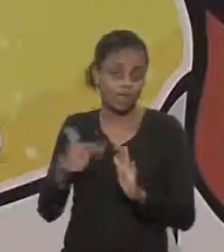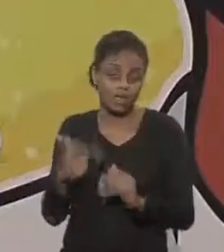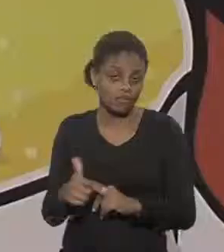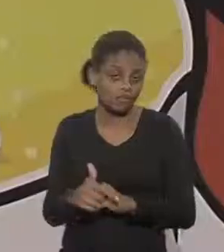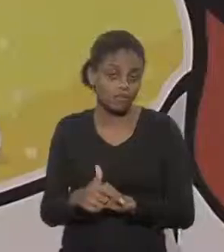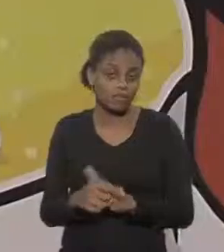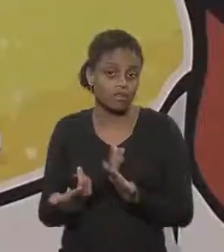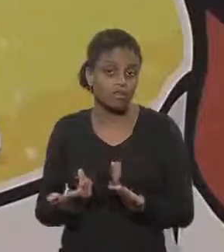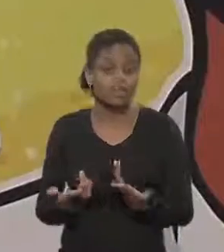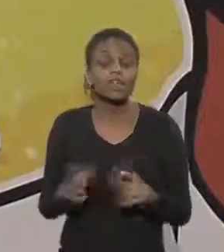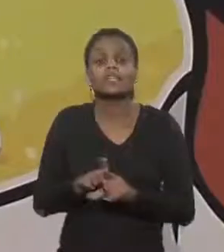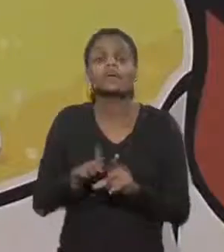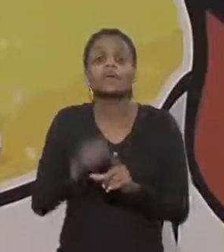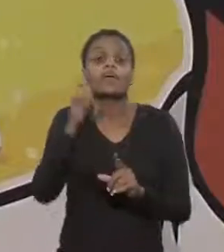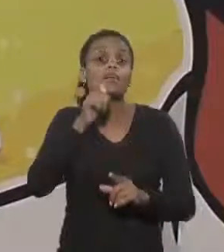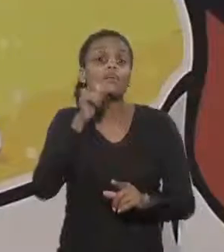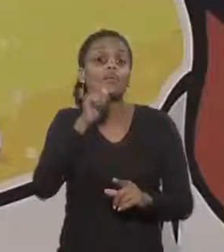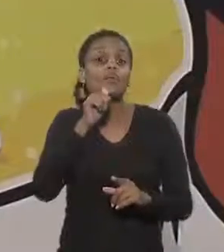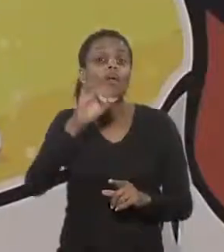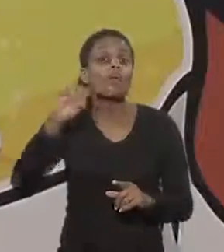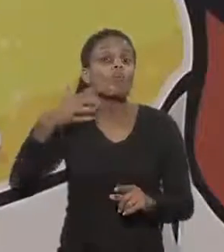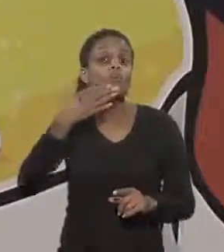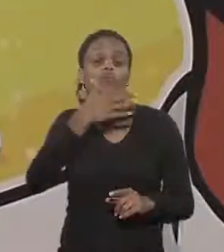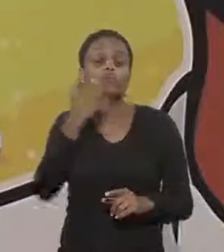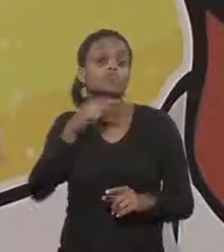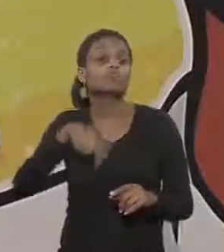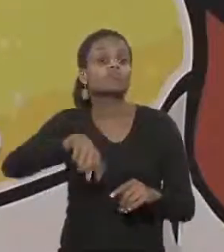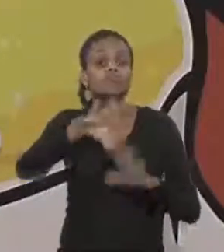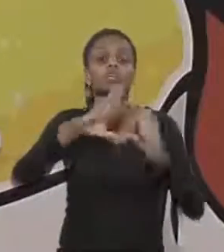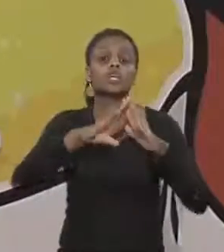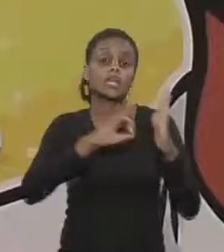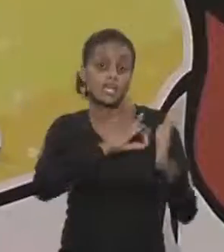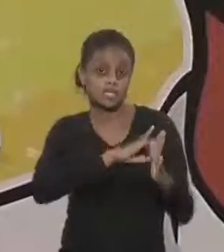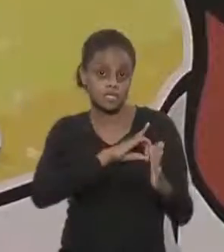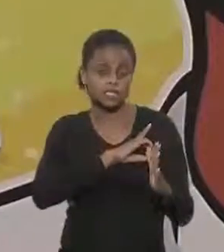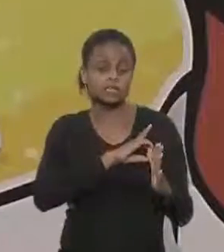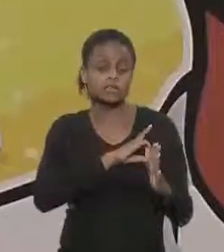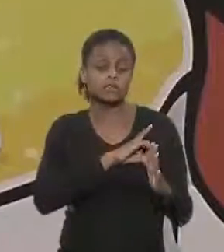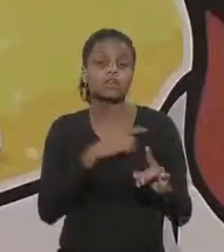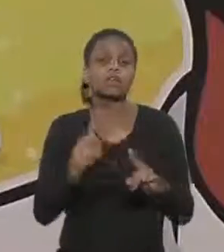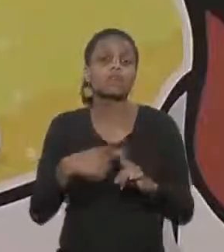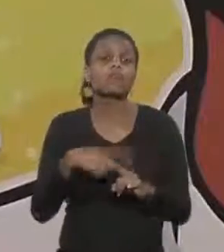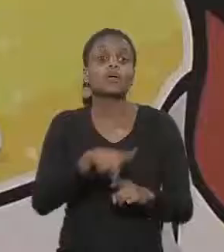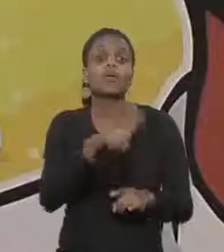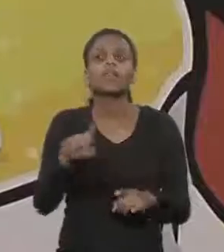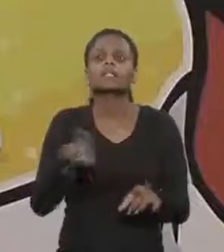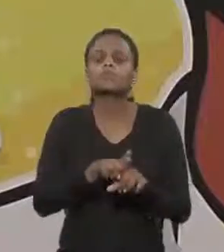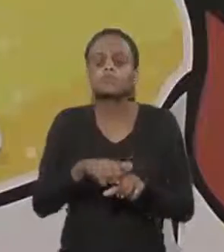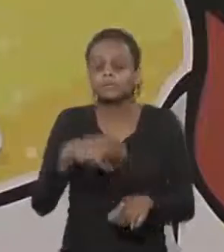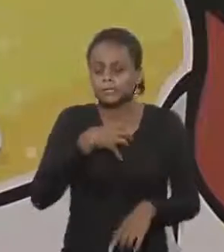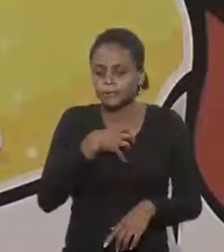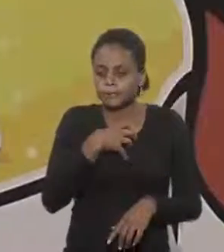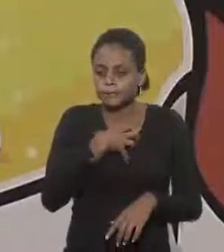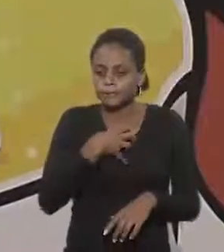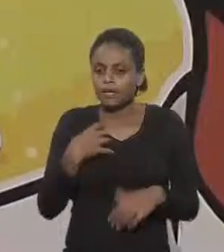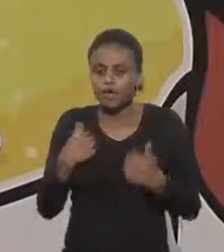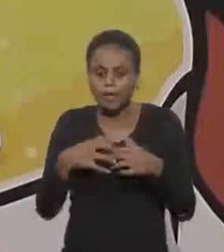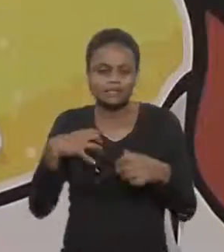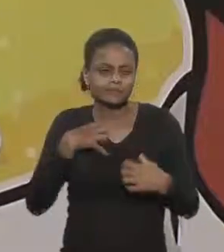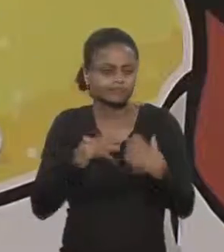foi monitorada e que a mulher também não teve oportunidade de comparecer à delegacia, porque aí ela também